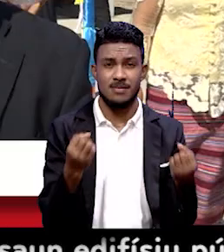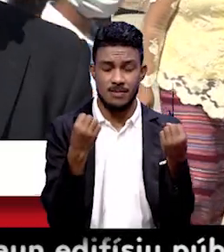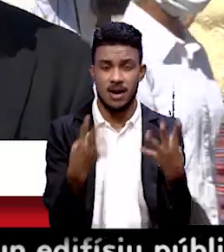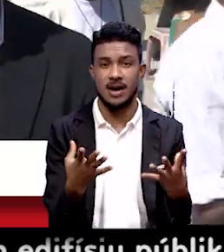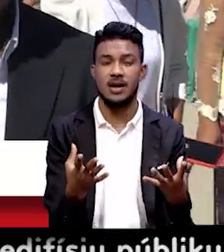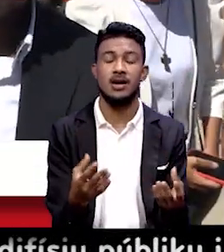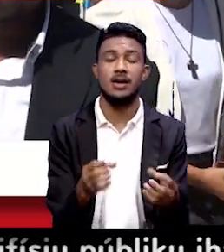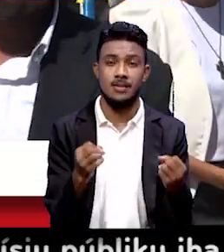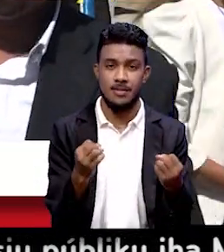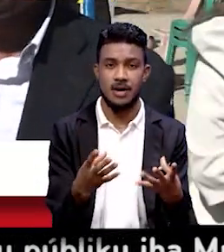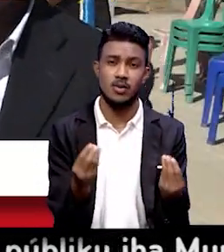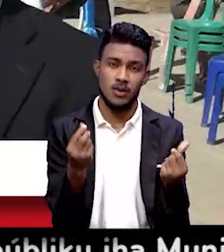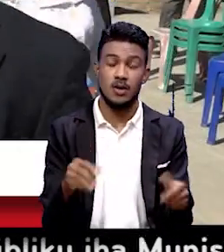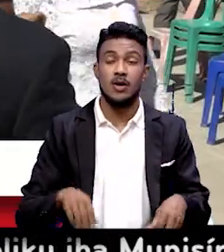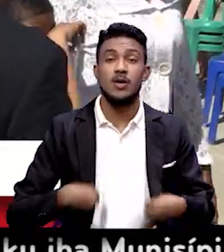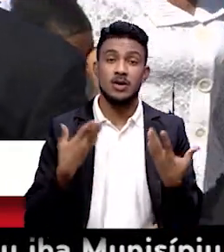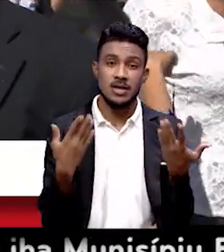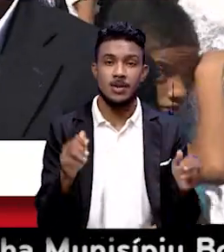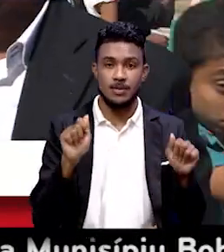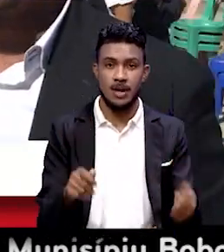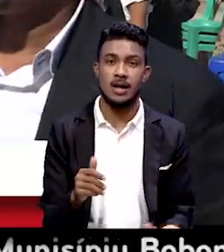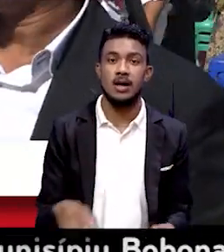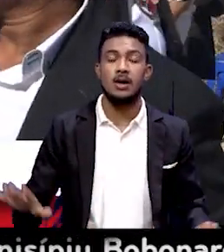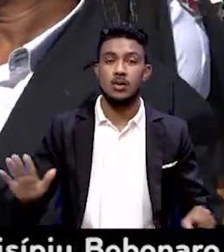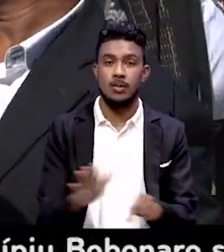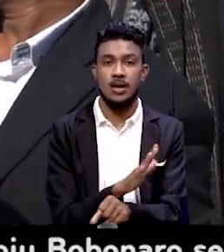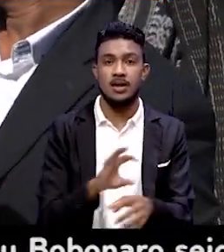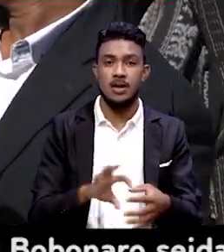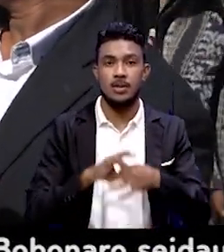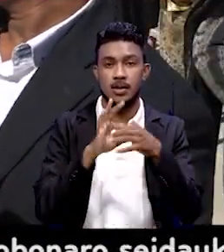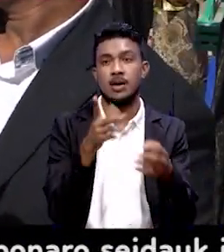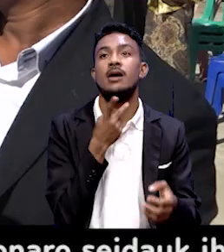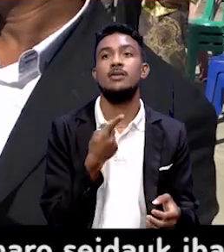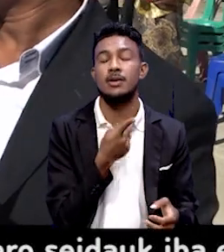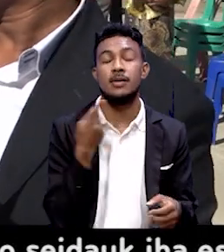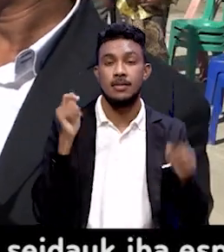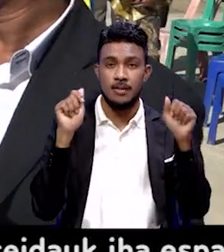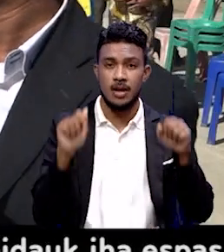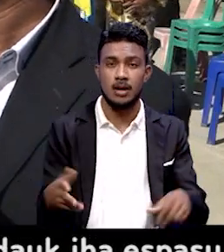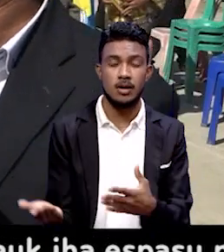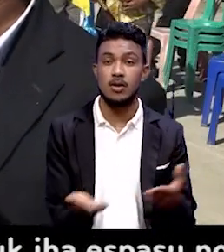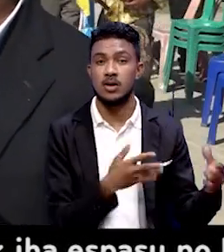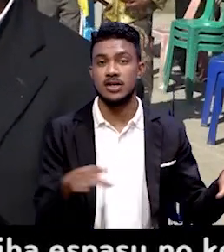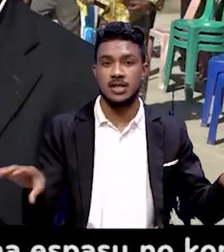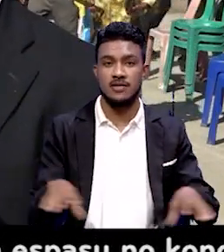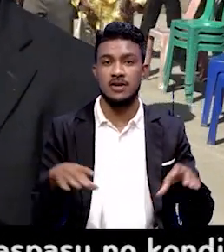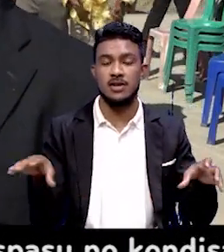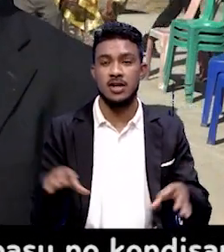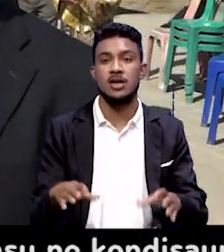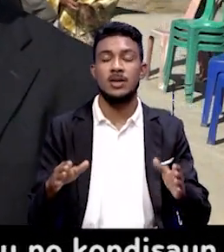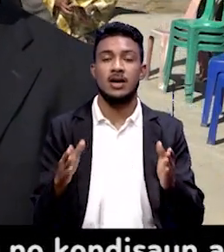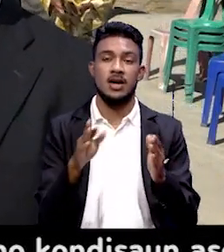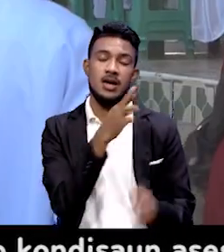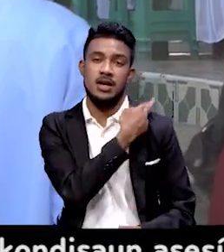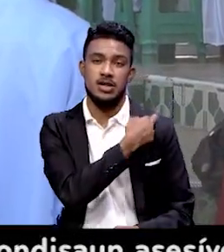Isama vele completa a estrutura amuninha, a tu vele lori serviço Cristo Niané e a